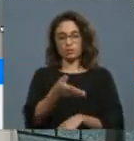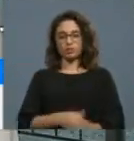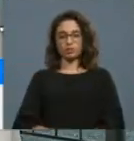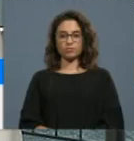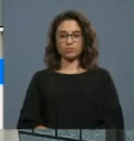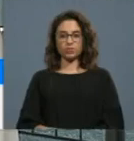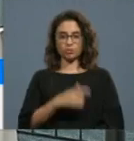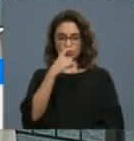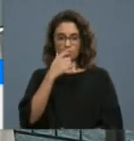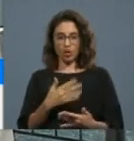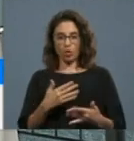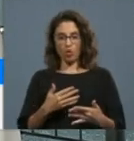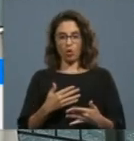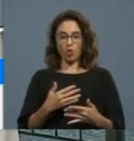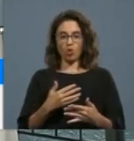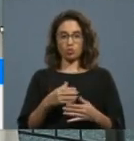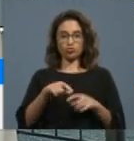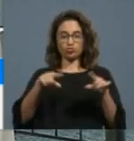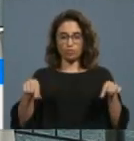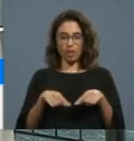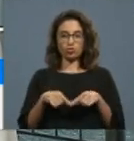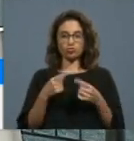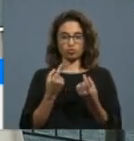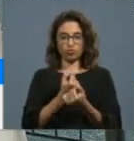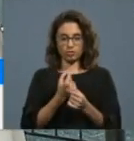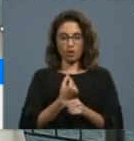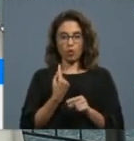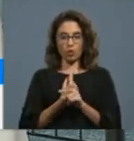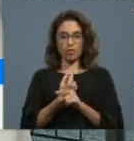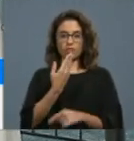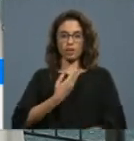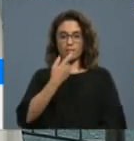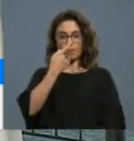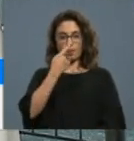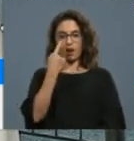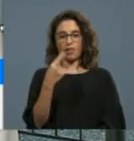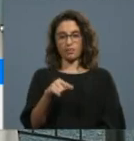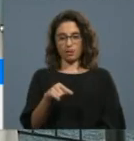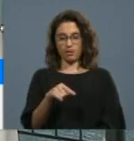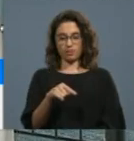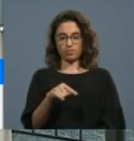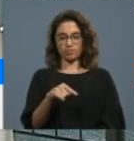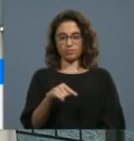atuais utentes dos espaços comerciais terão um direito de preferência, ou seja, terão